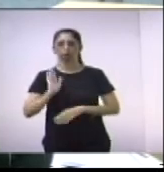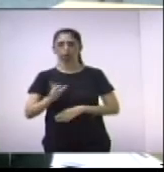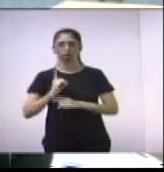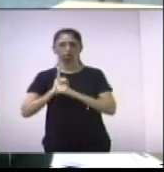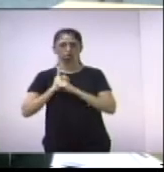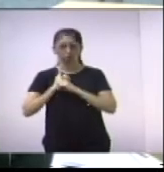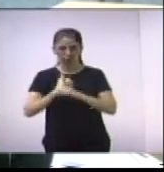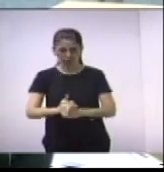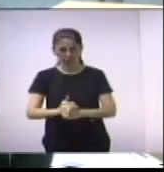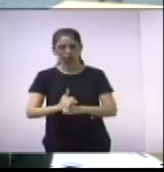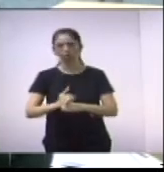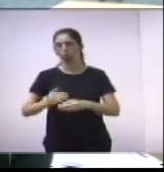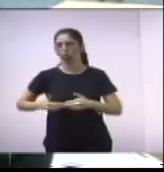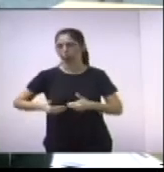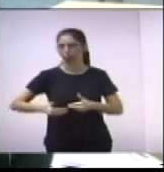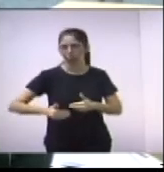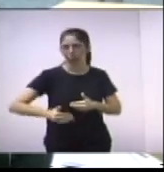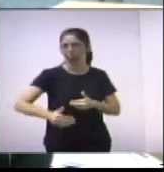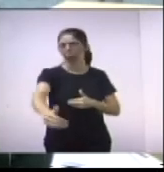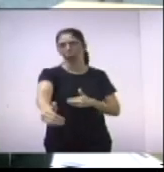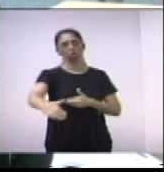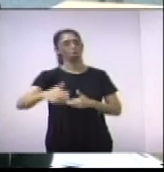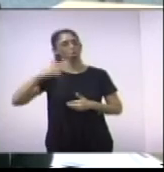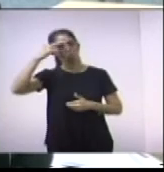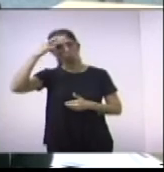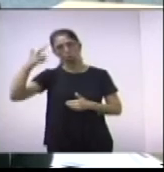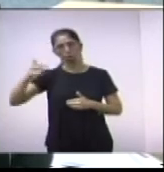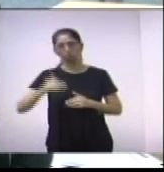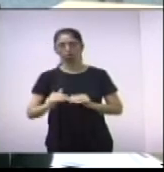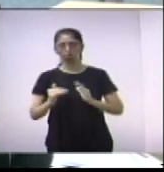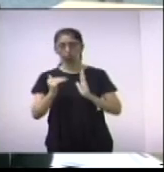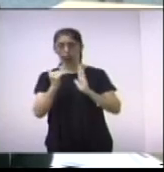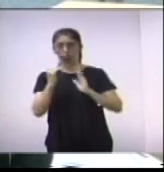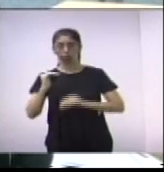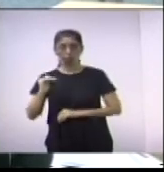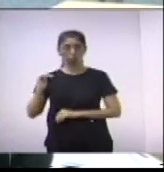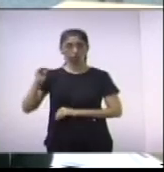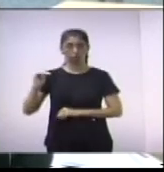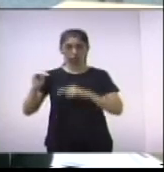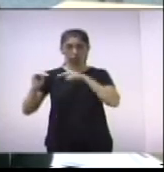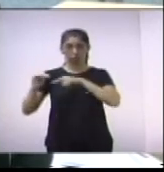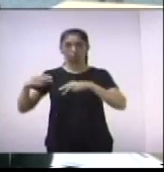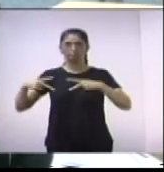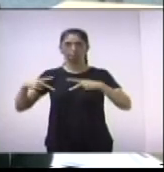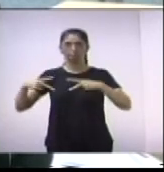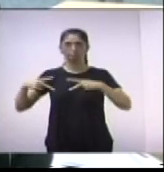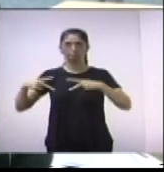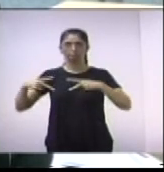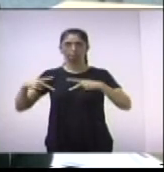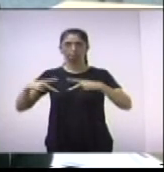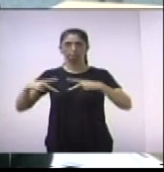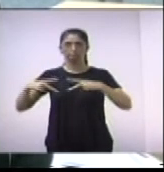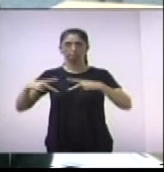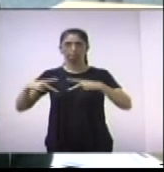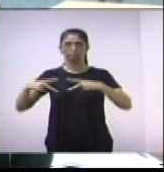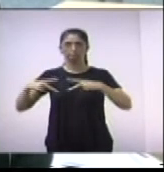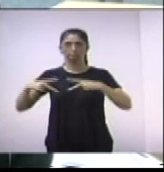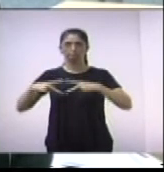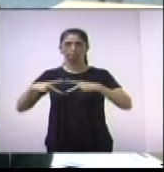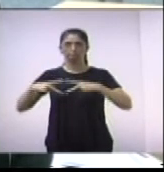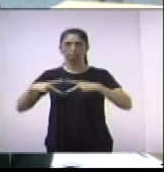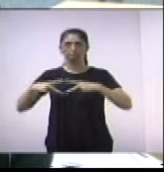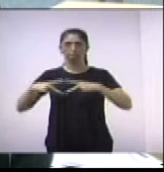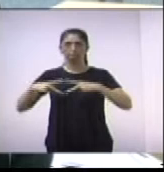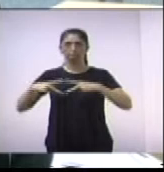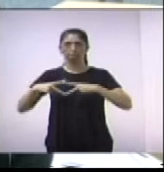defendida, ela foi para a instância superior, mas não há comprovação de que o dinheiro tenha sido